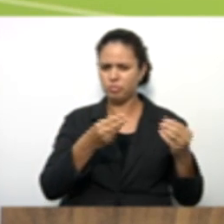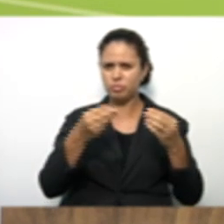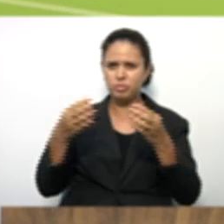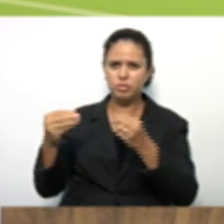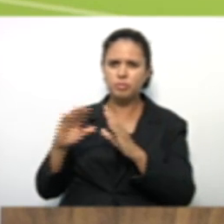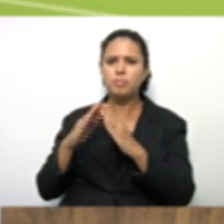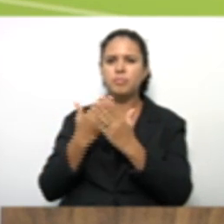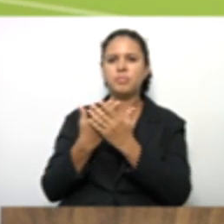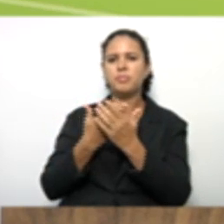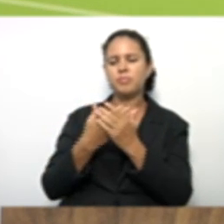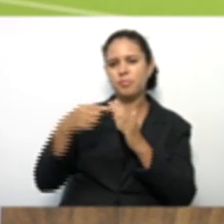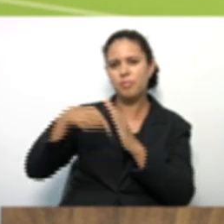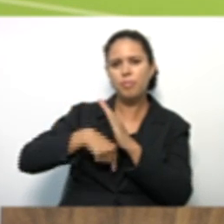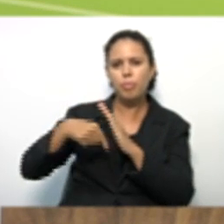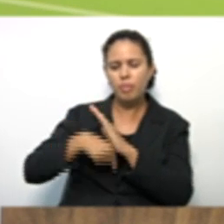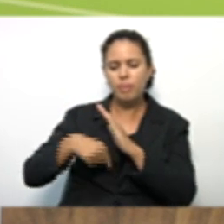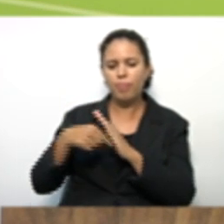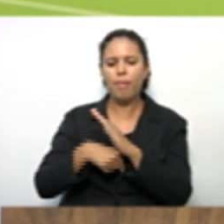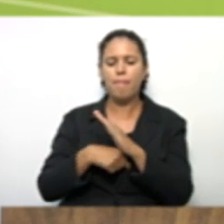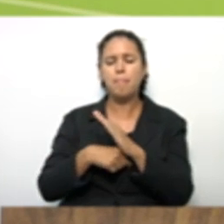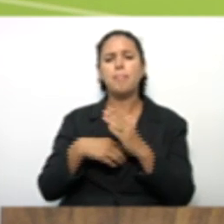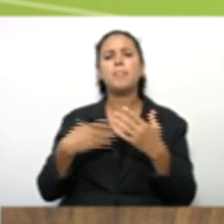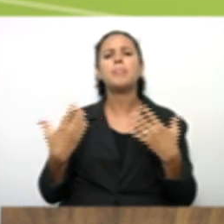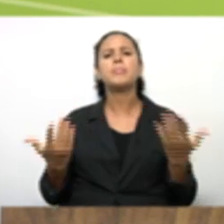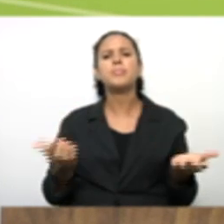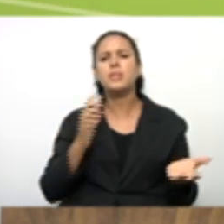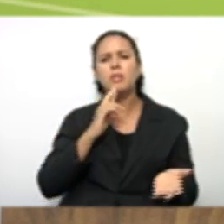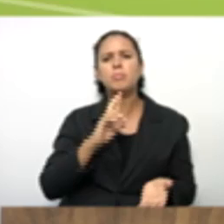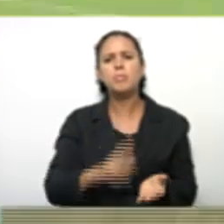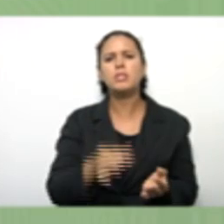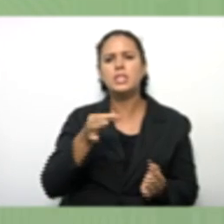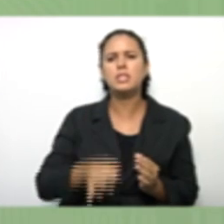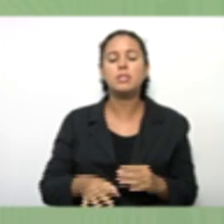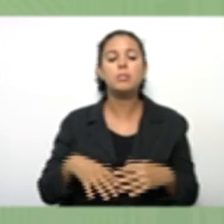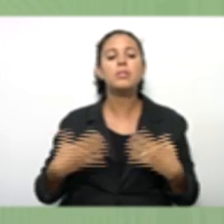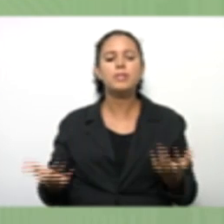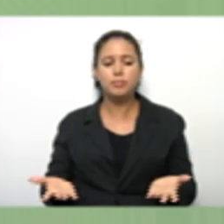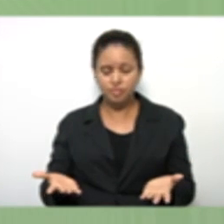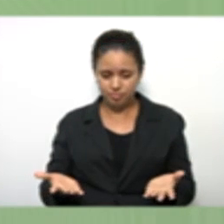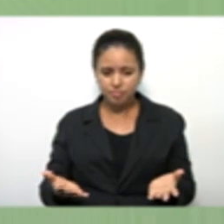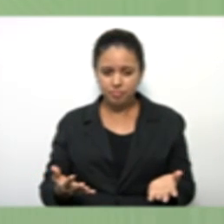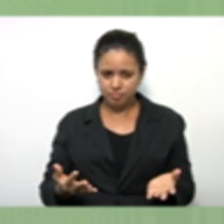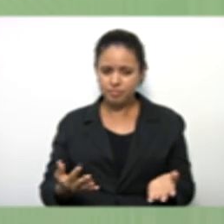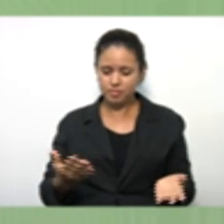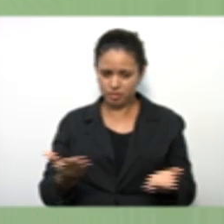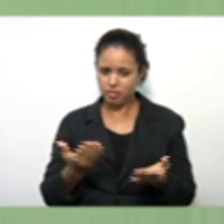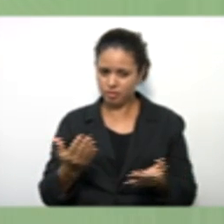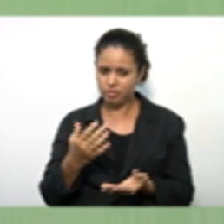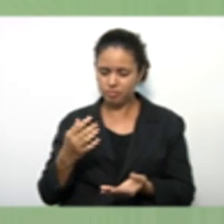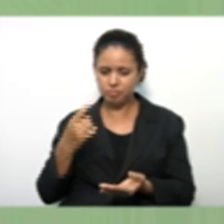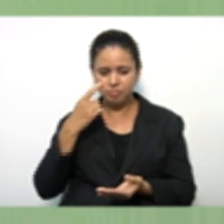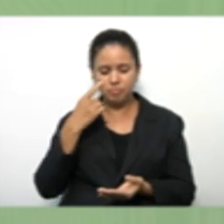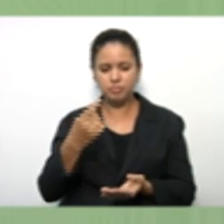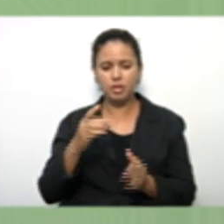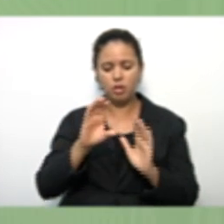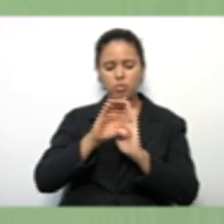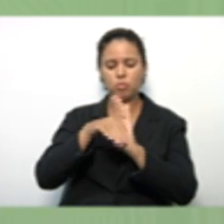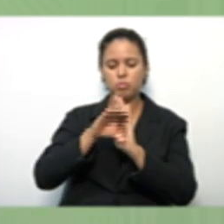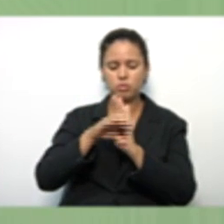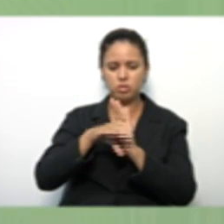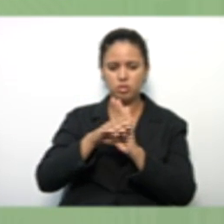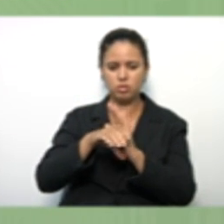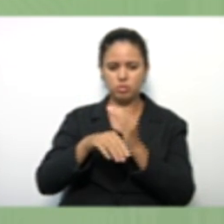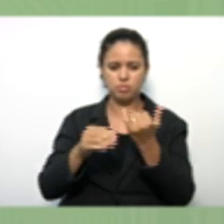também. Mas qual é a resposta da questão 3, professora? Isso, vamos lá. Então, o conceito de patrimônio, como